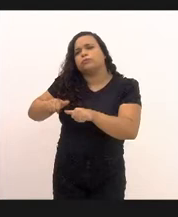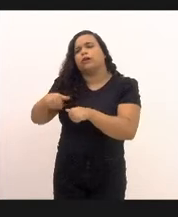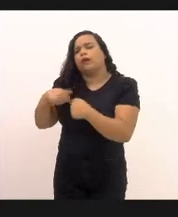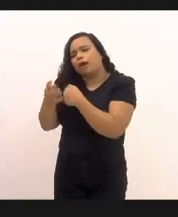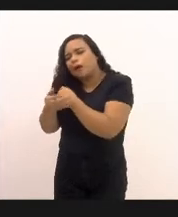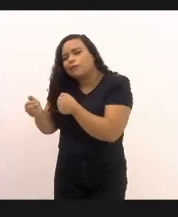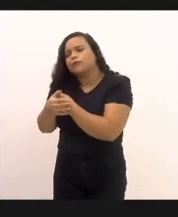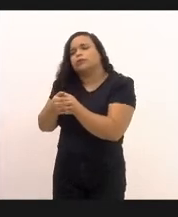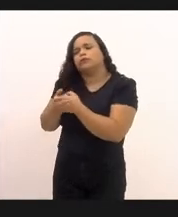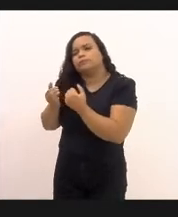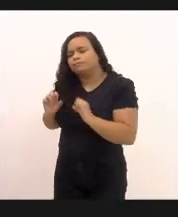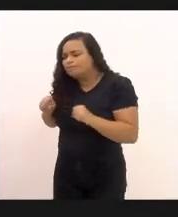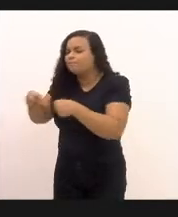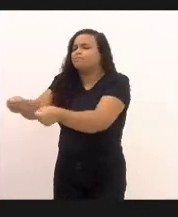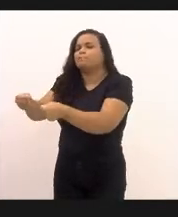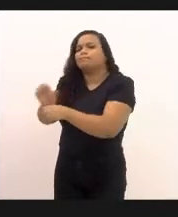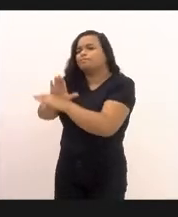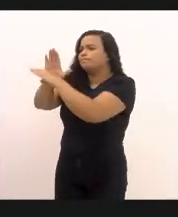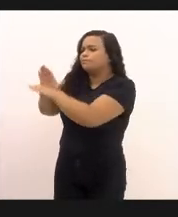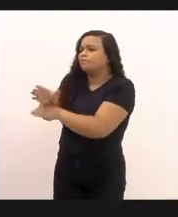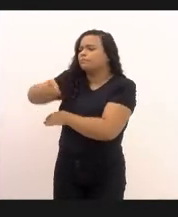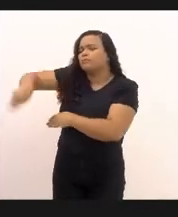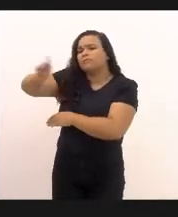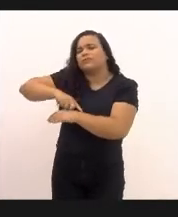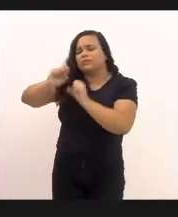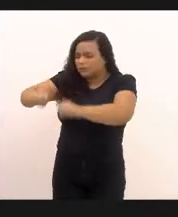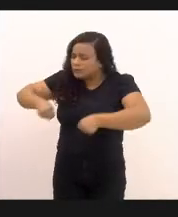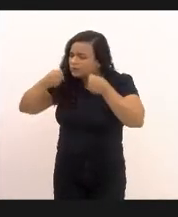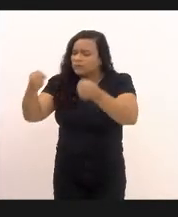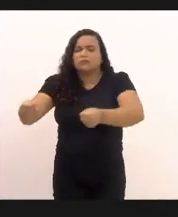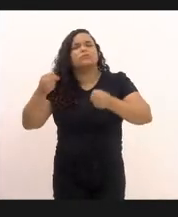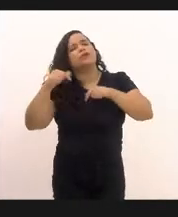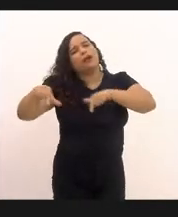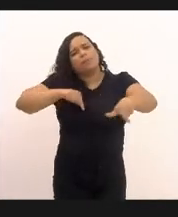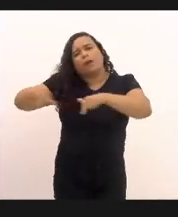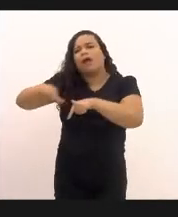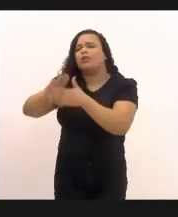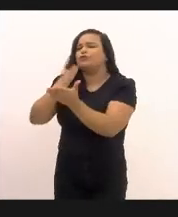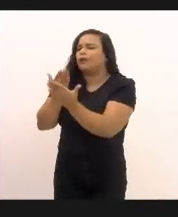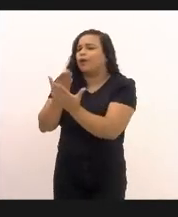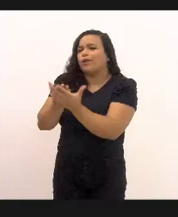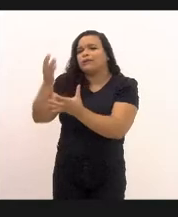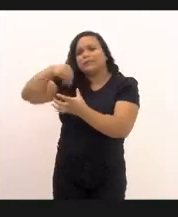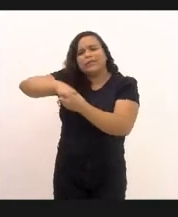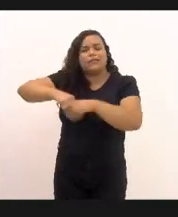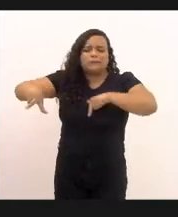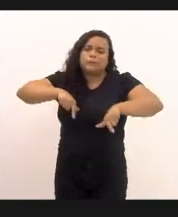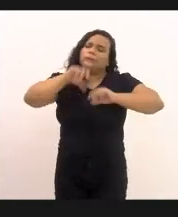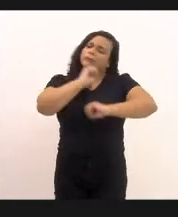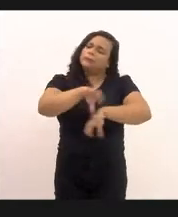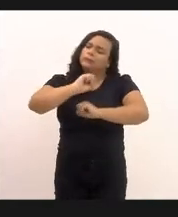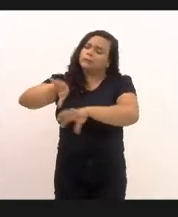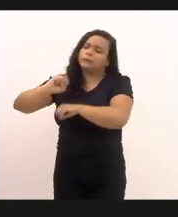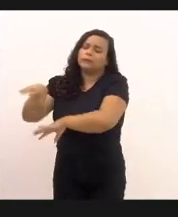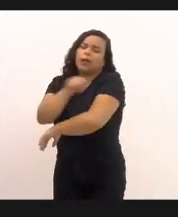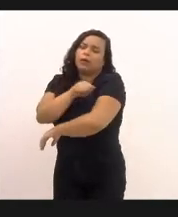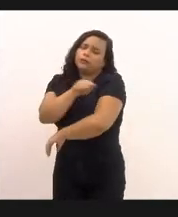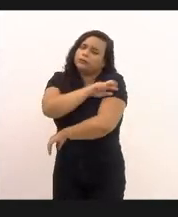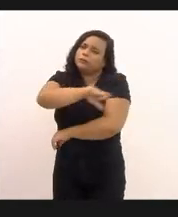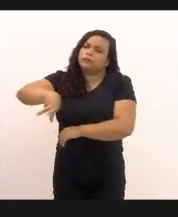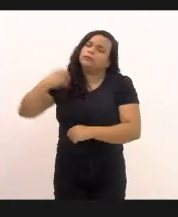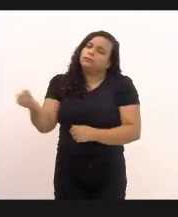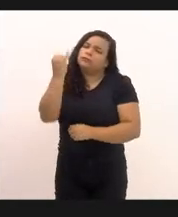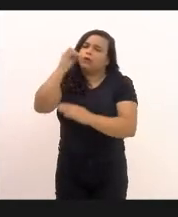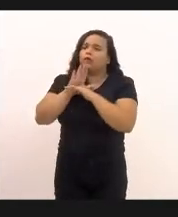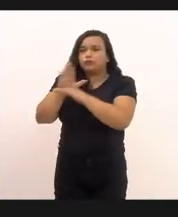muita dedicação, todos aqueles que estão incansavelmente nas nossas escolas trabalhando para a educação dos nossos alunos. Isso é